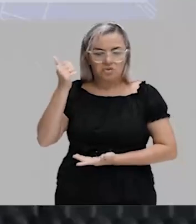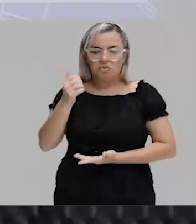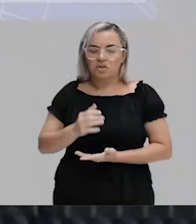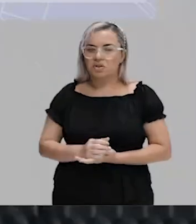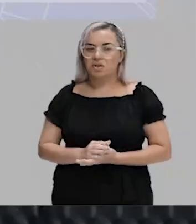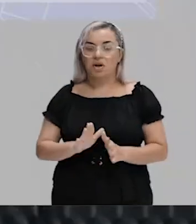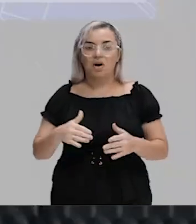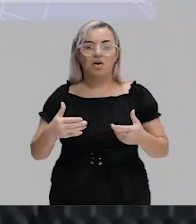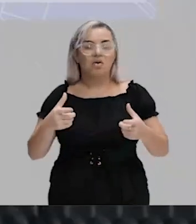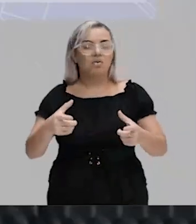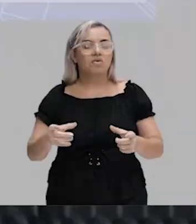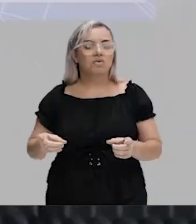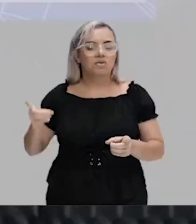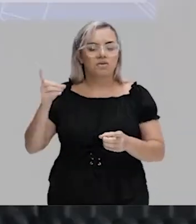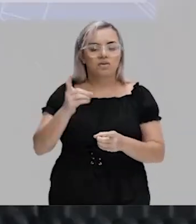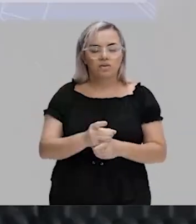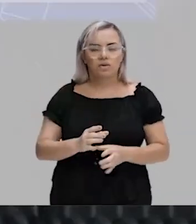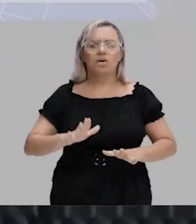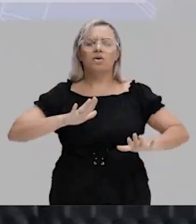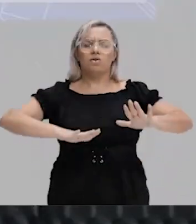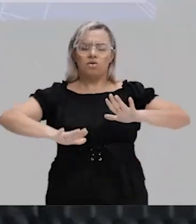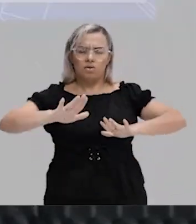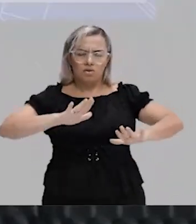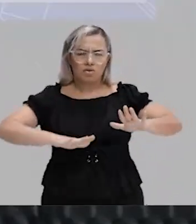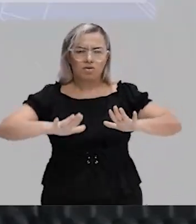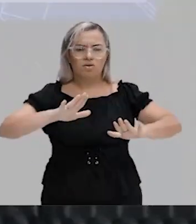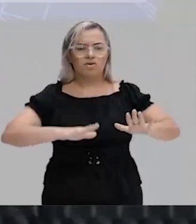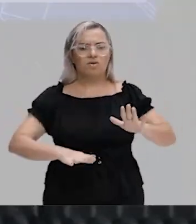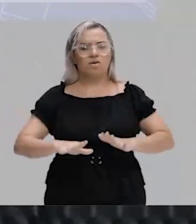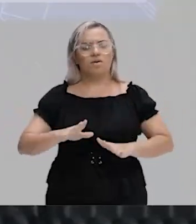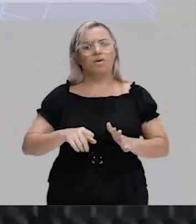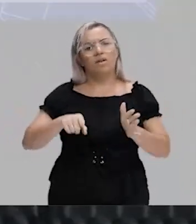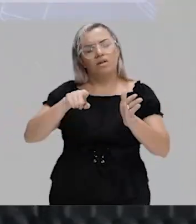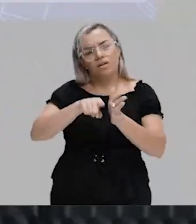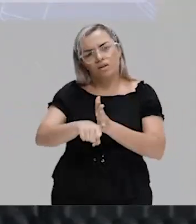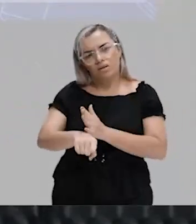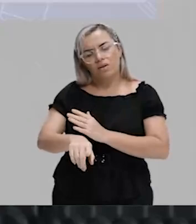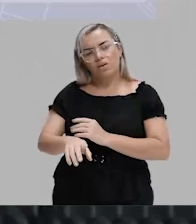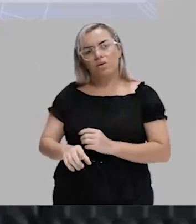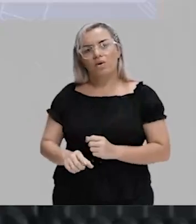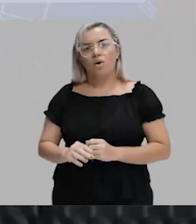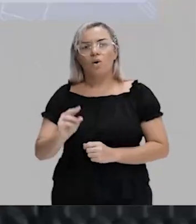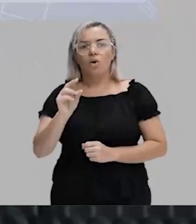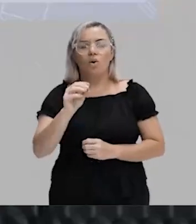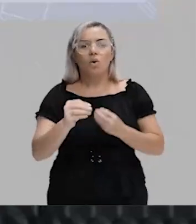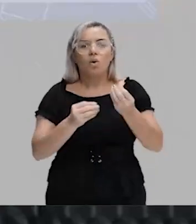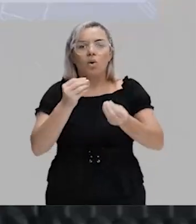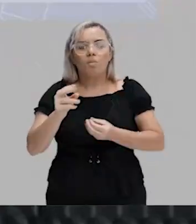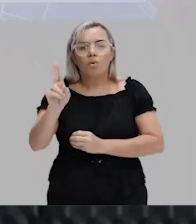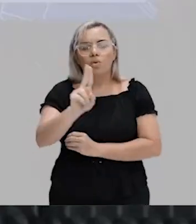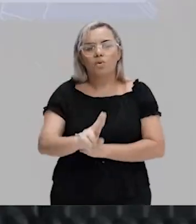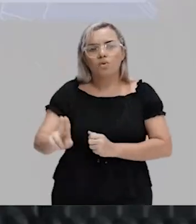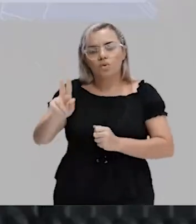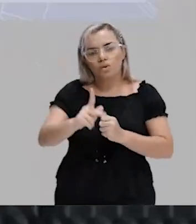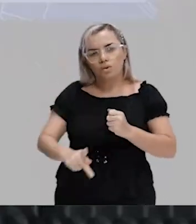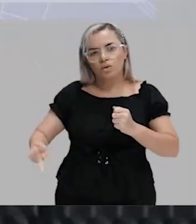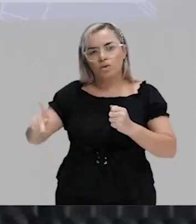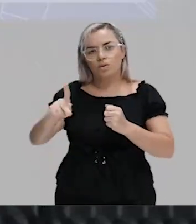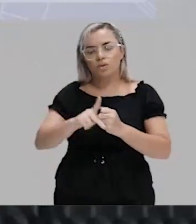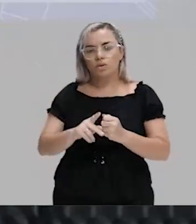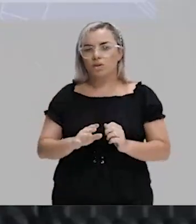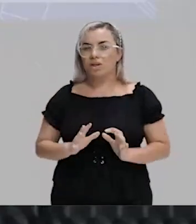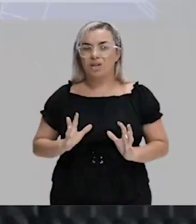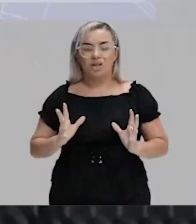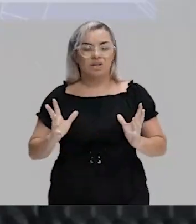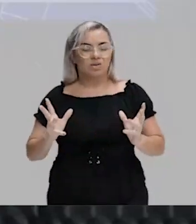cuidado com essas questões, com o emprego dos pronomes, né? Com as pessoas gramaticais, porque tudo isso vai influenciar na hora